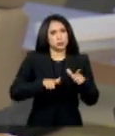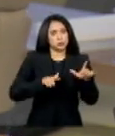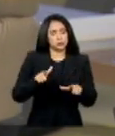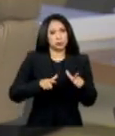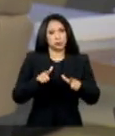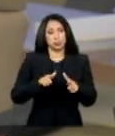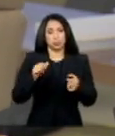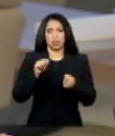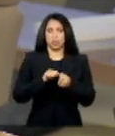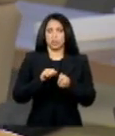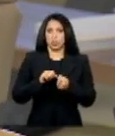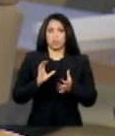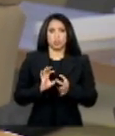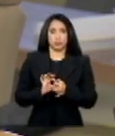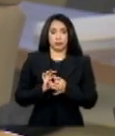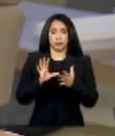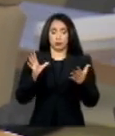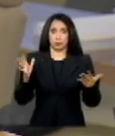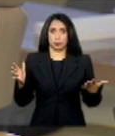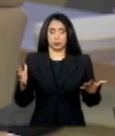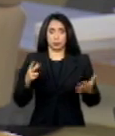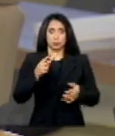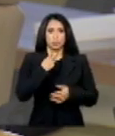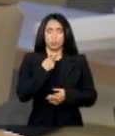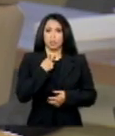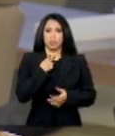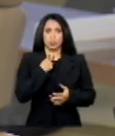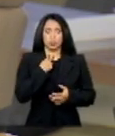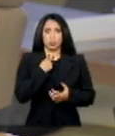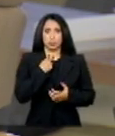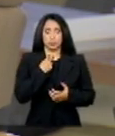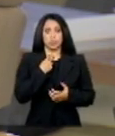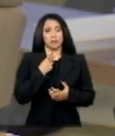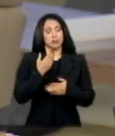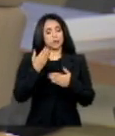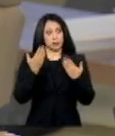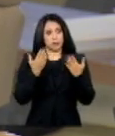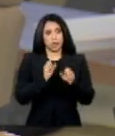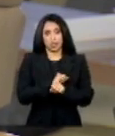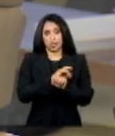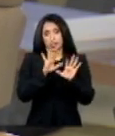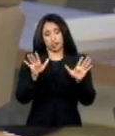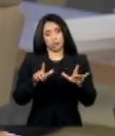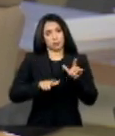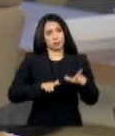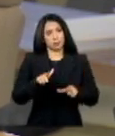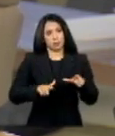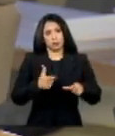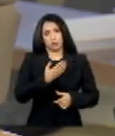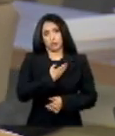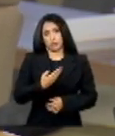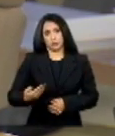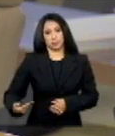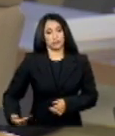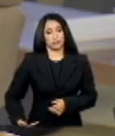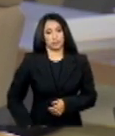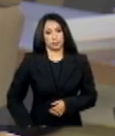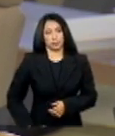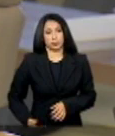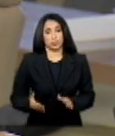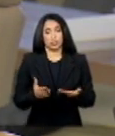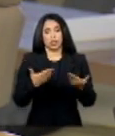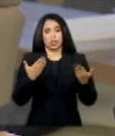concessão nós inequivocamente estamos de olho no serviço público não por isso o consumidor